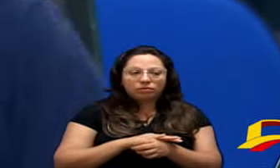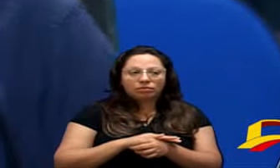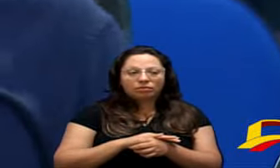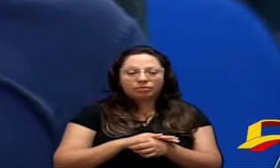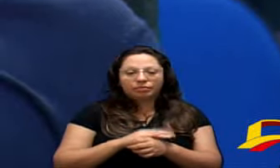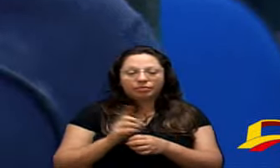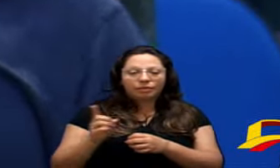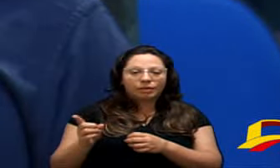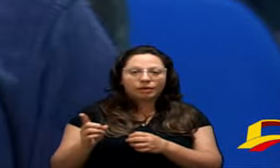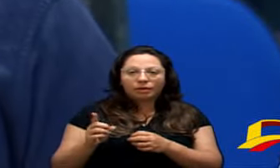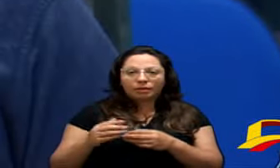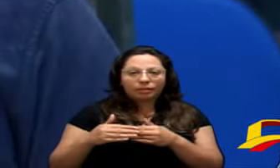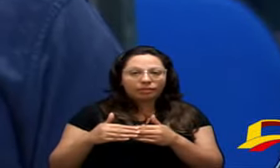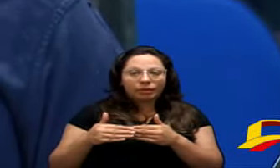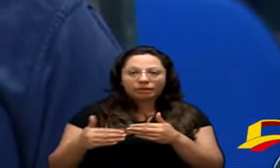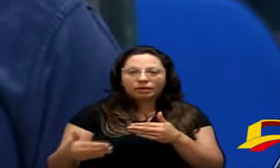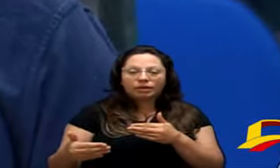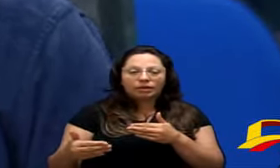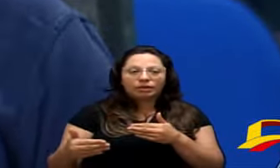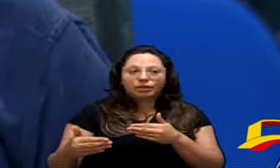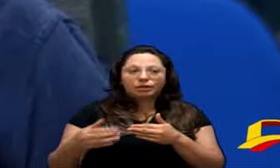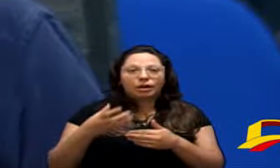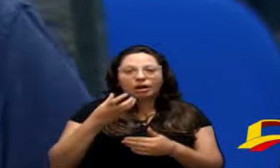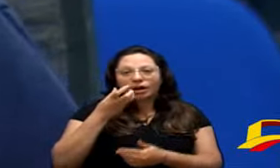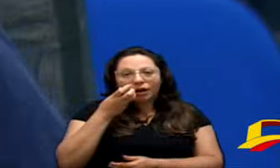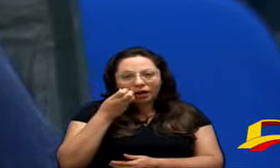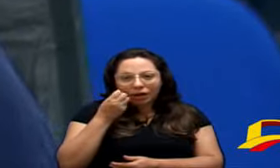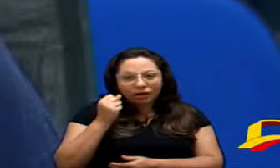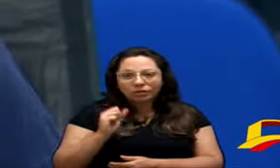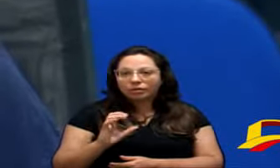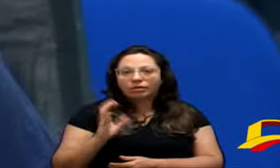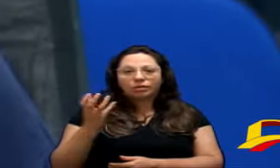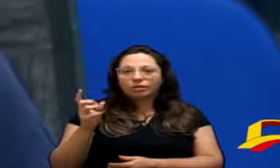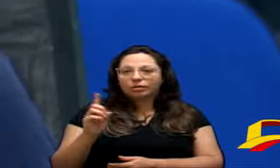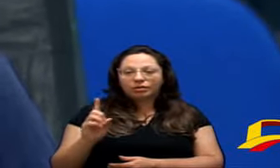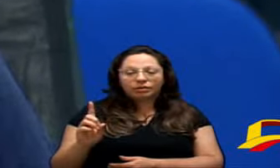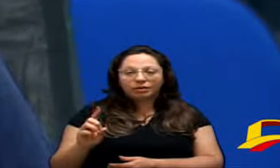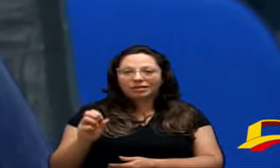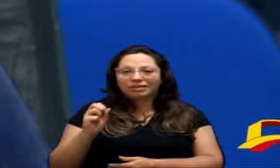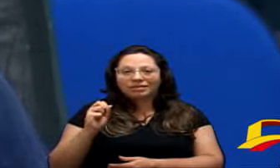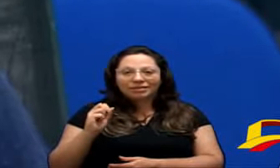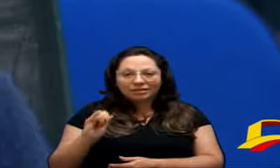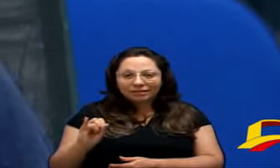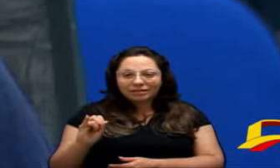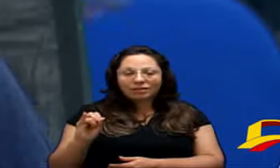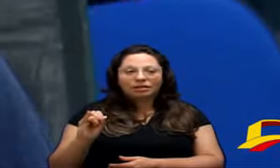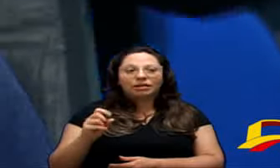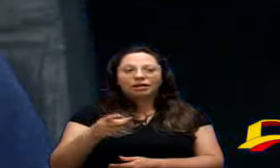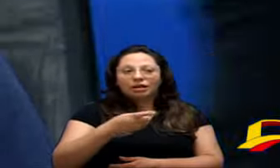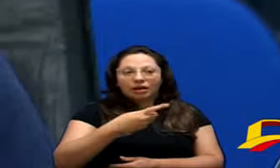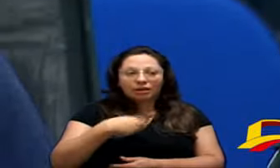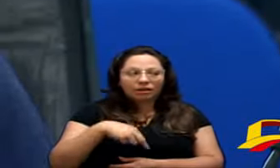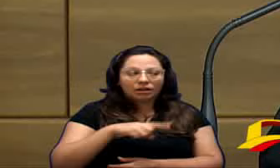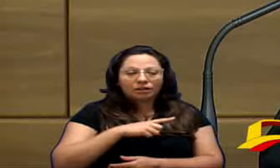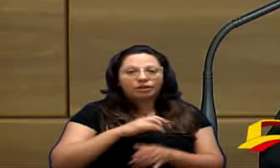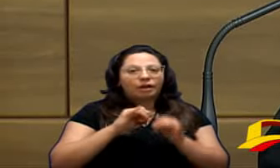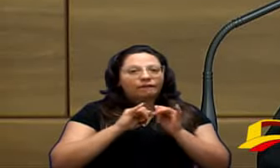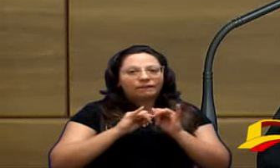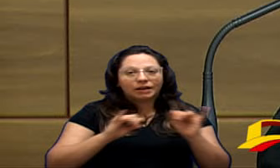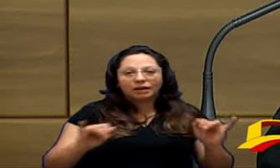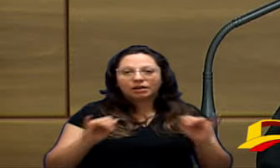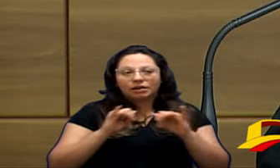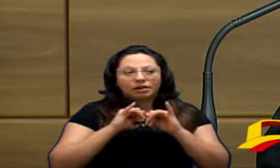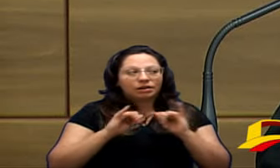ele não vai a as as adoções não vão acontecer se a gente não tiver uma